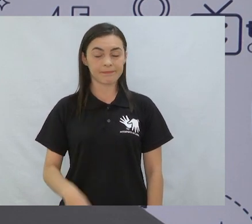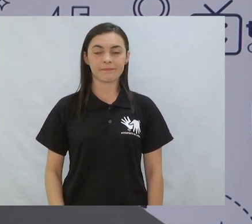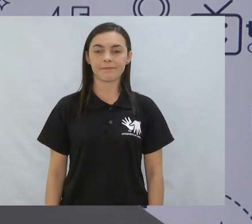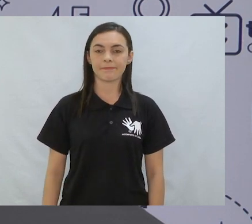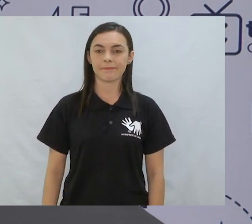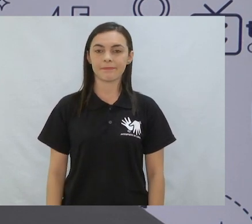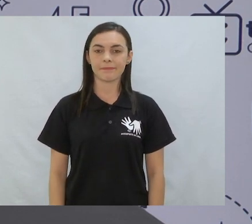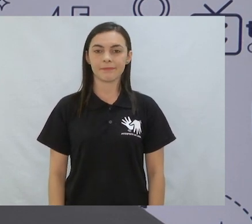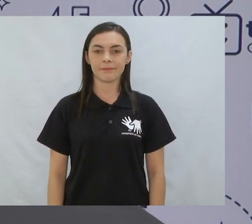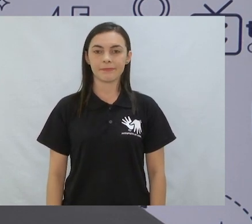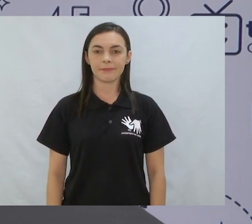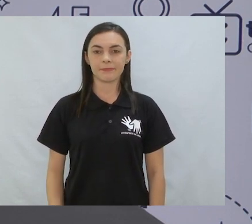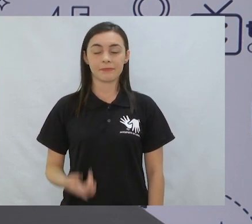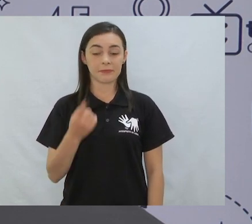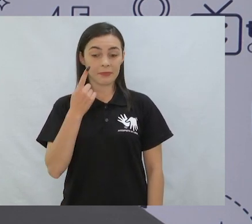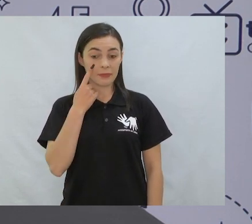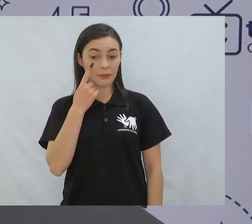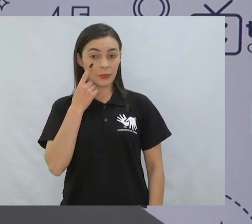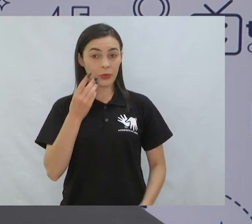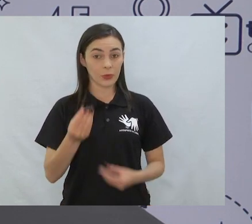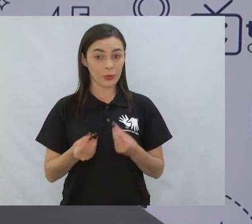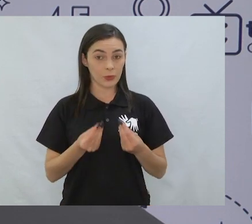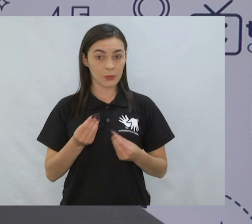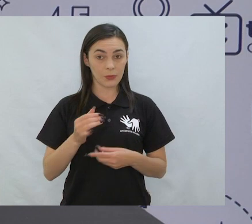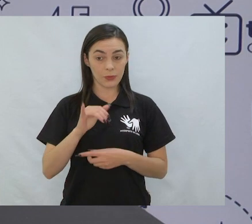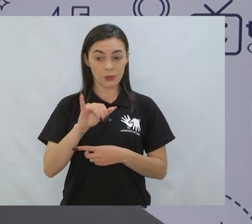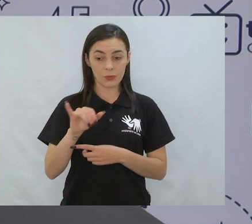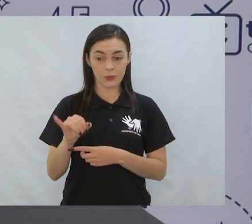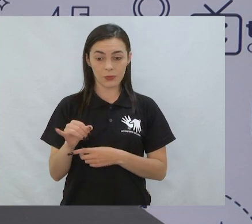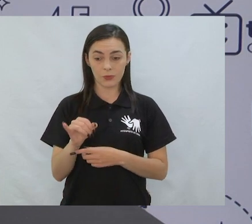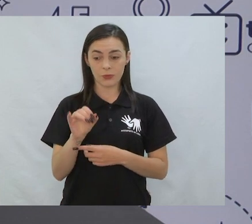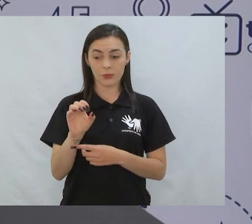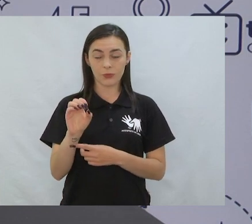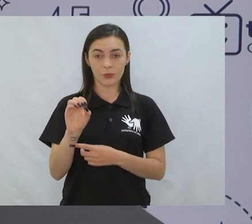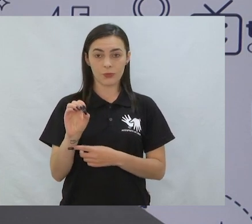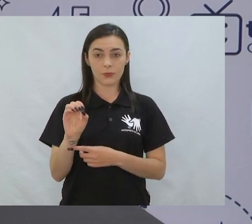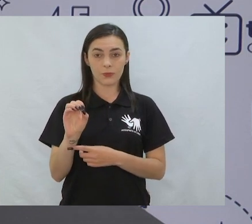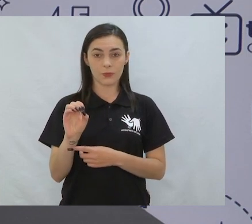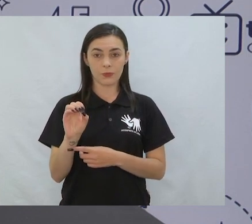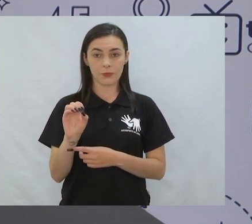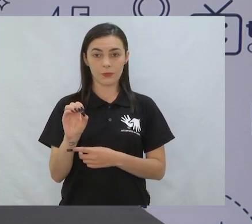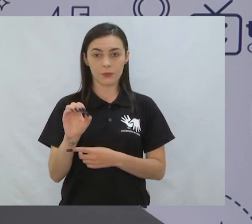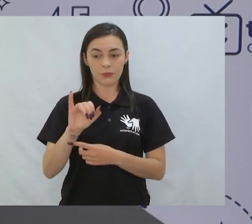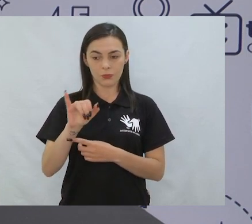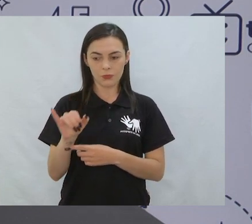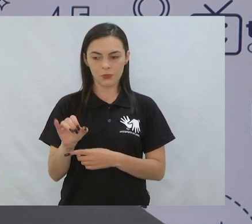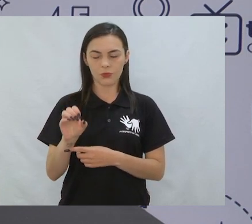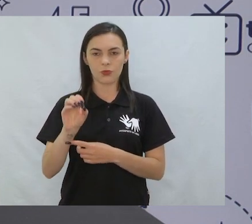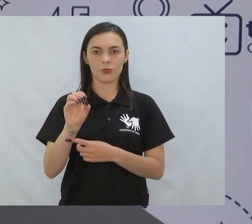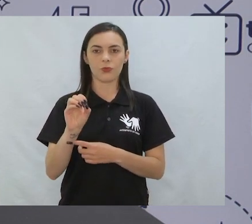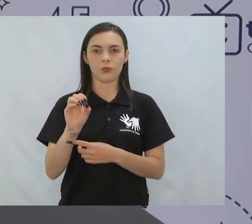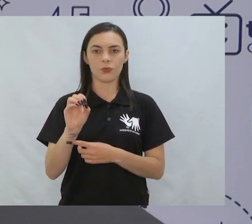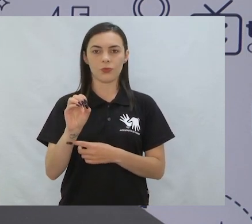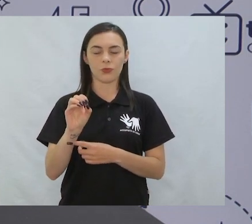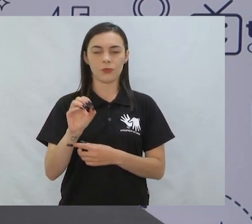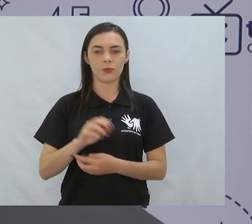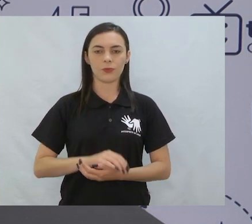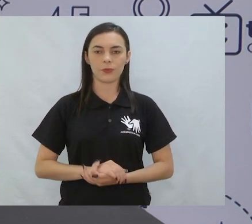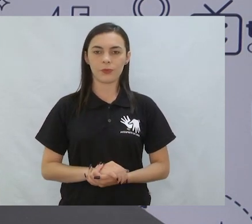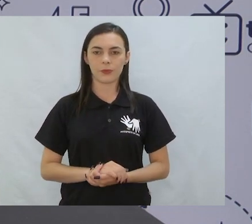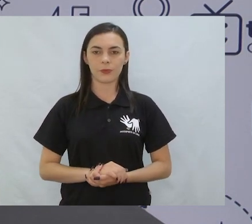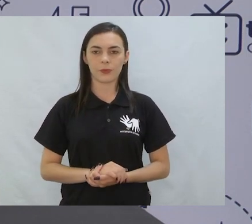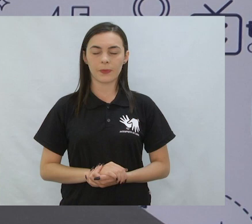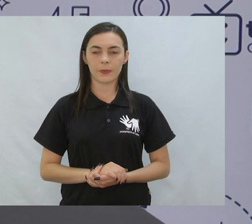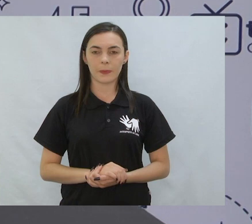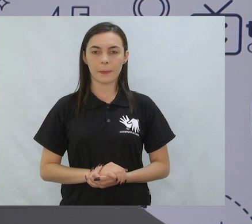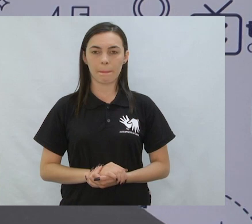Muito bem. Olhem lá. Vejam como é que está formando. J com O. Jô.